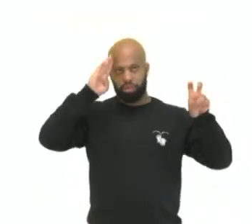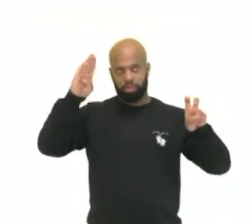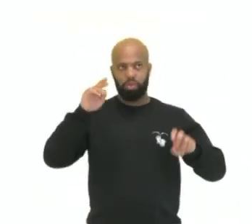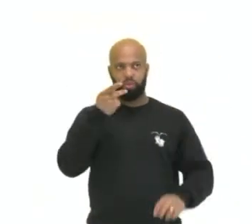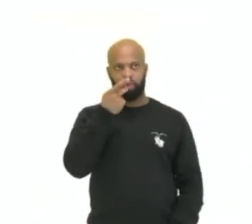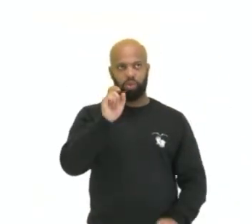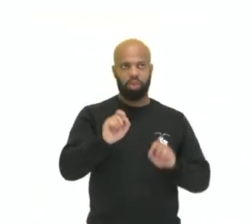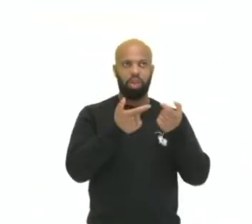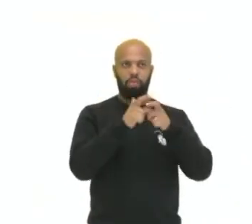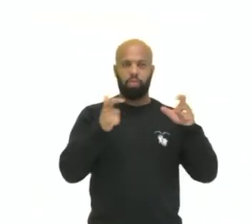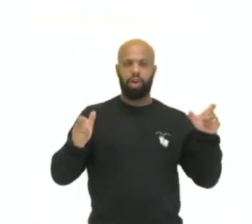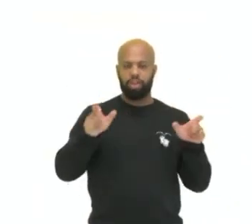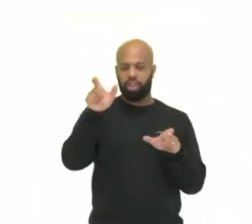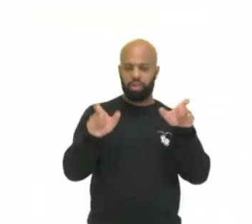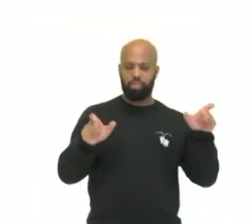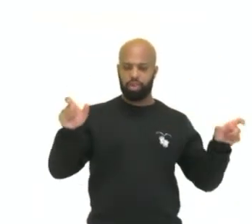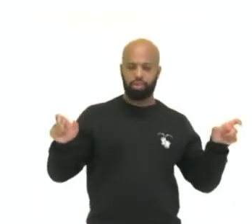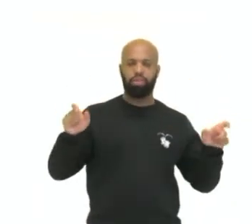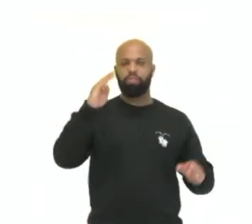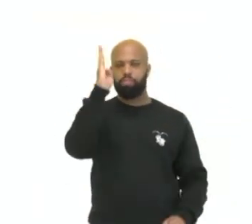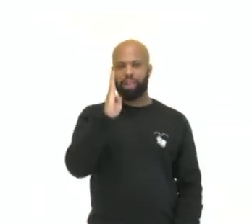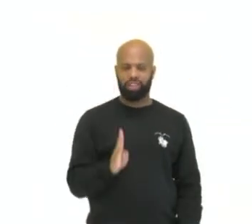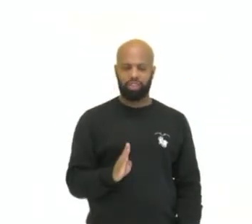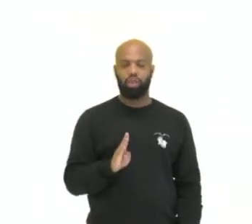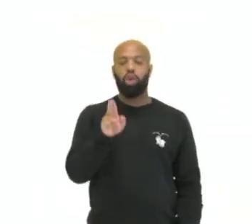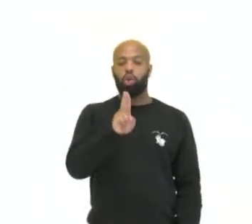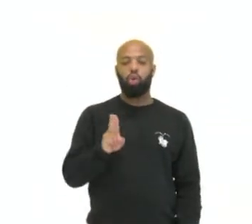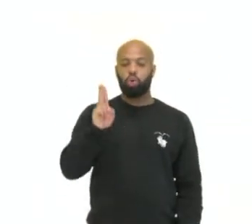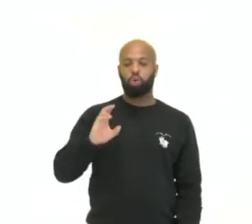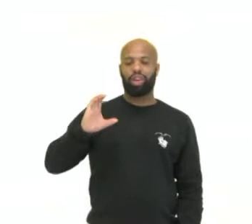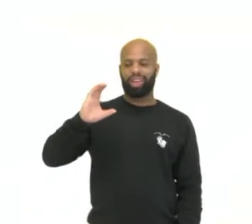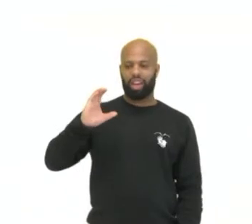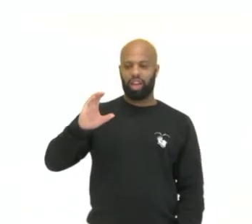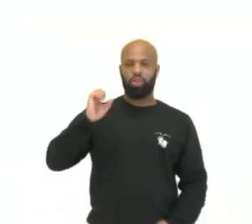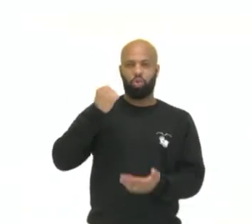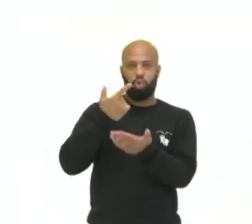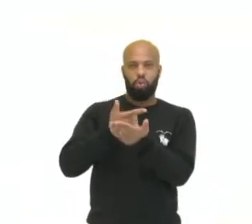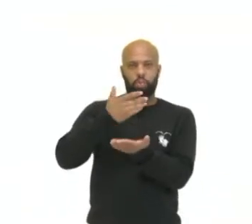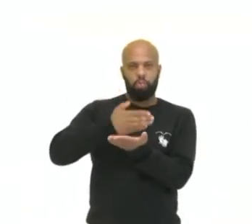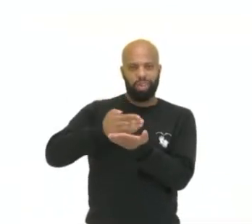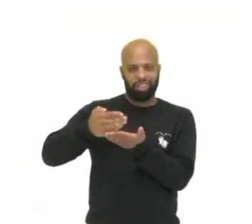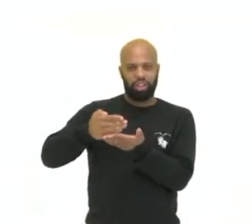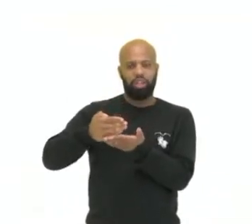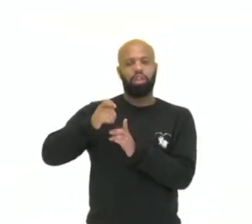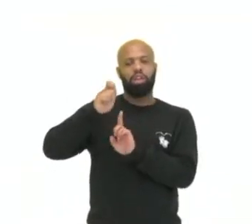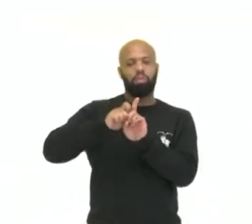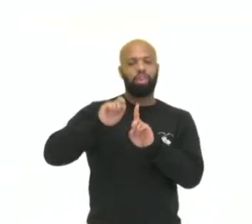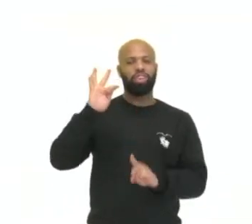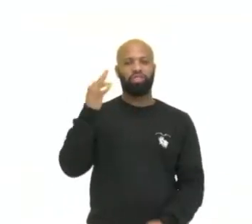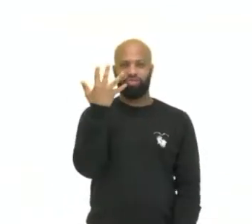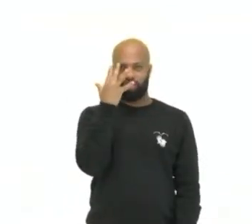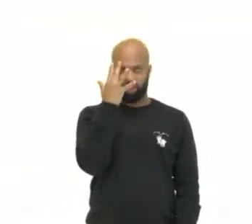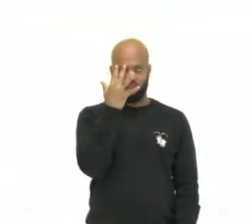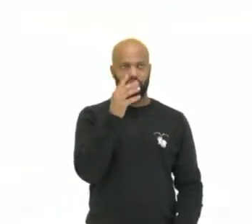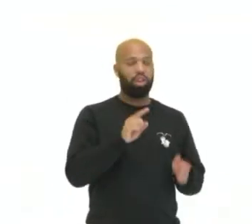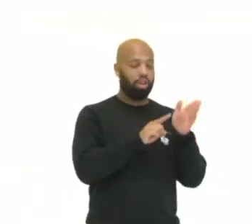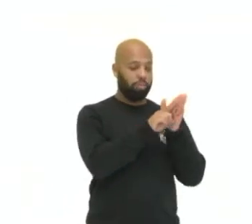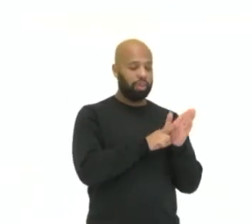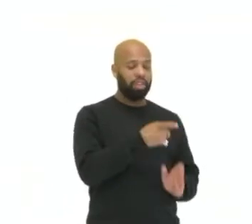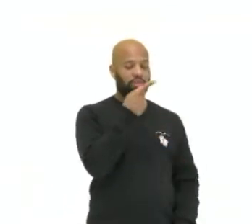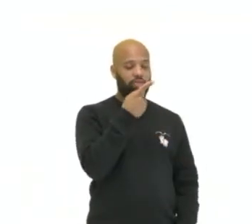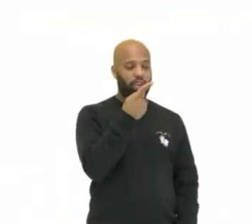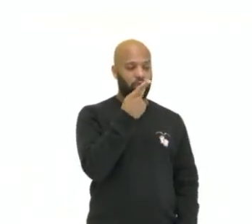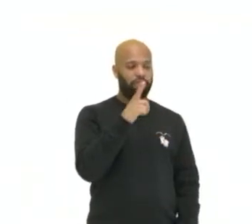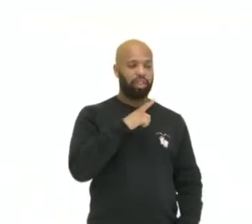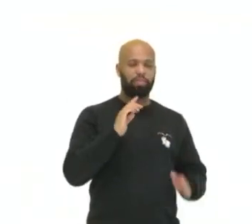seguinte: maioria dos brasileiros utilizou crédito por impulso em fevereiro. Subtítulo: pesquisa revelou que a média